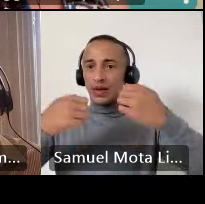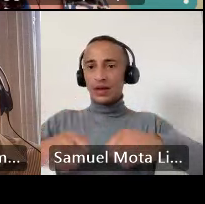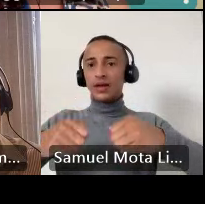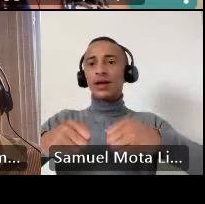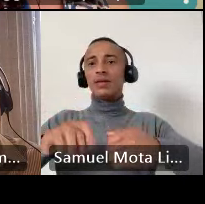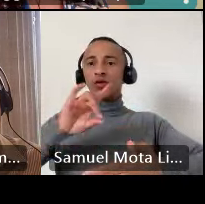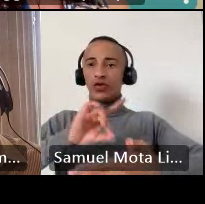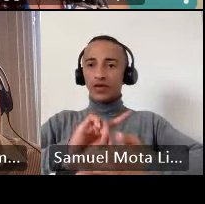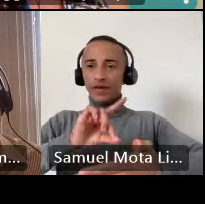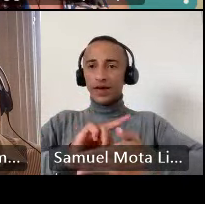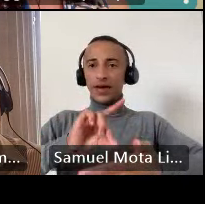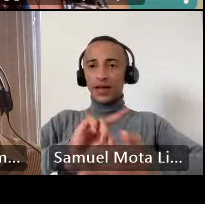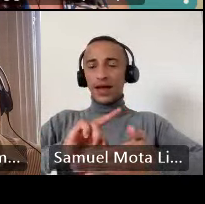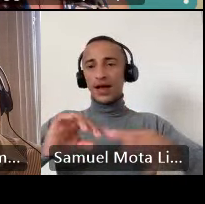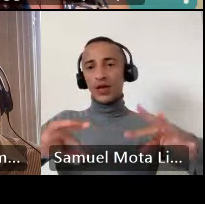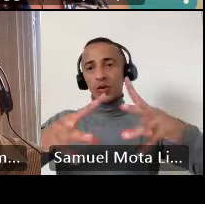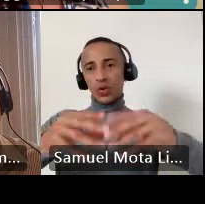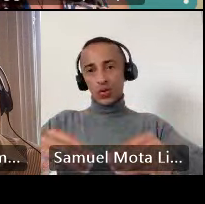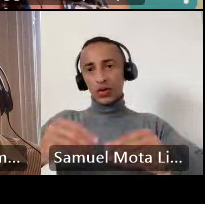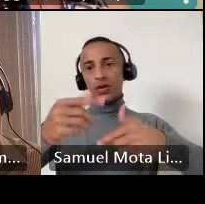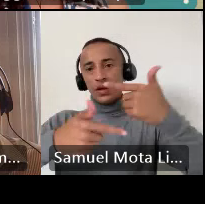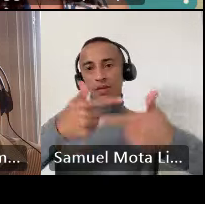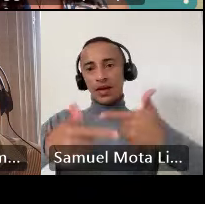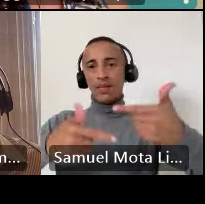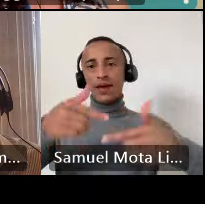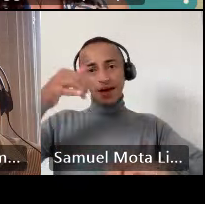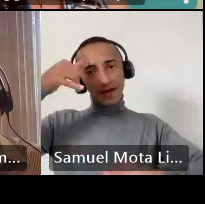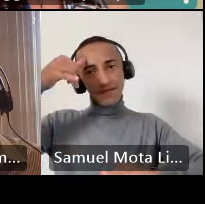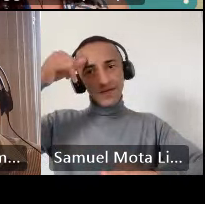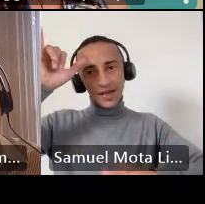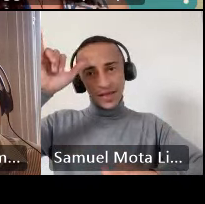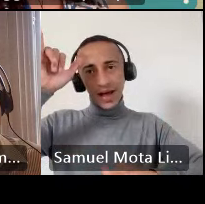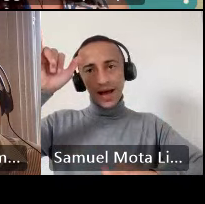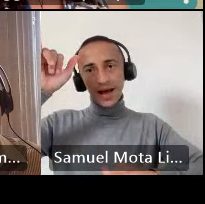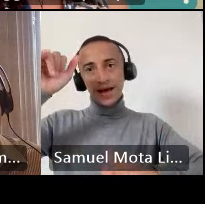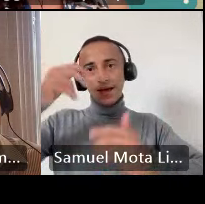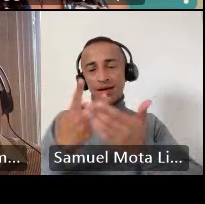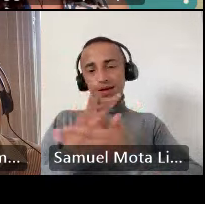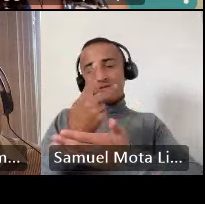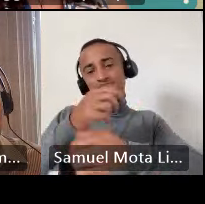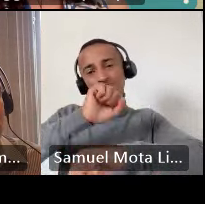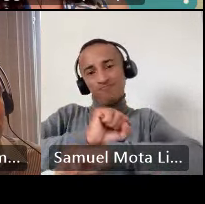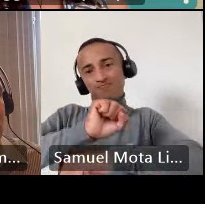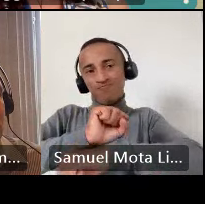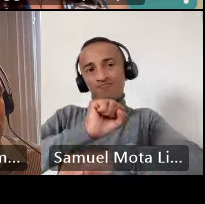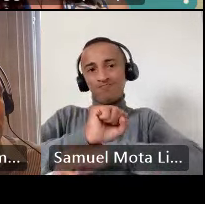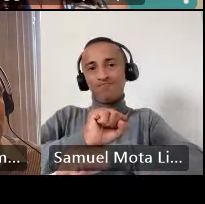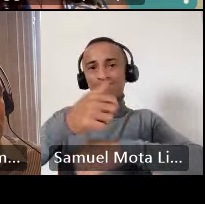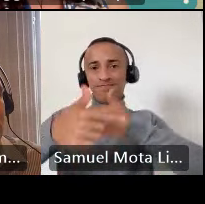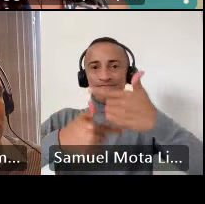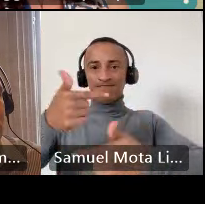prevenir que a paralisia ela se impere no nosso na na nossa